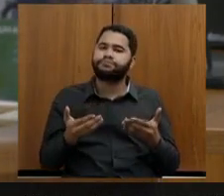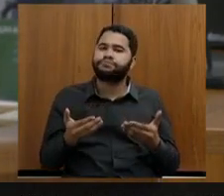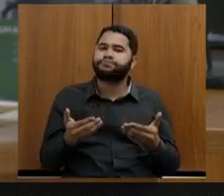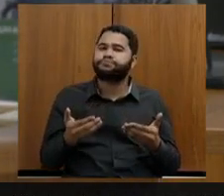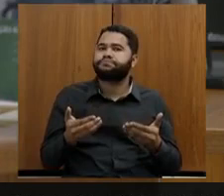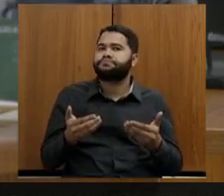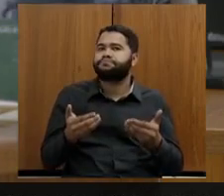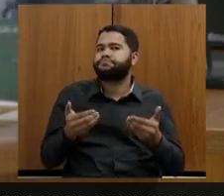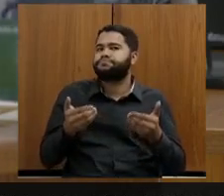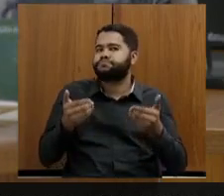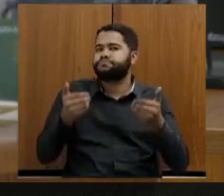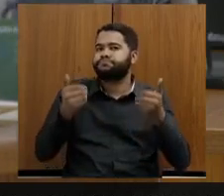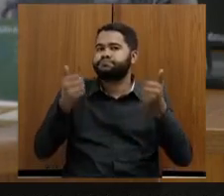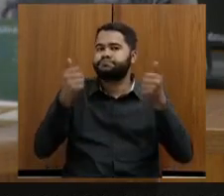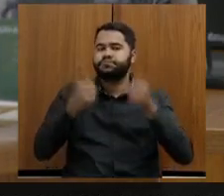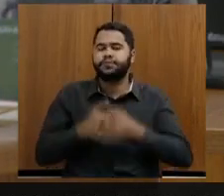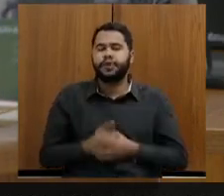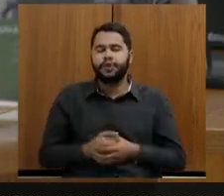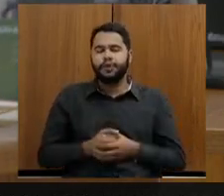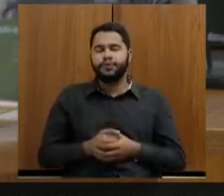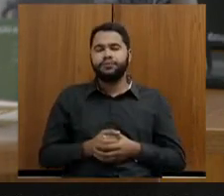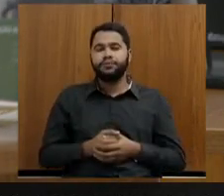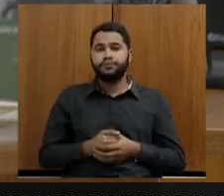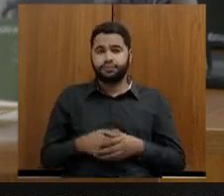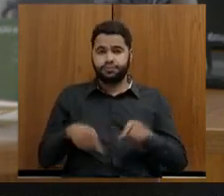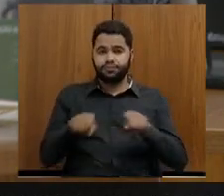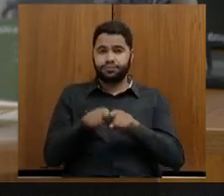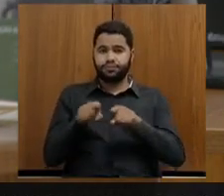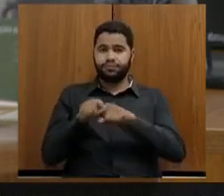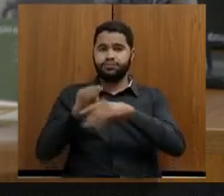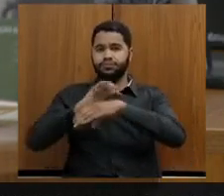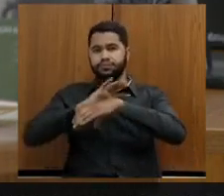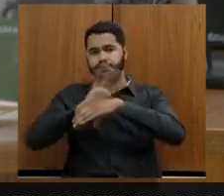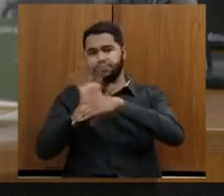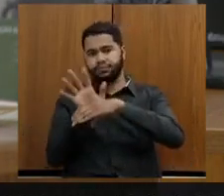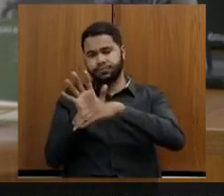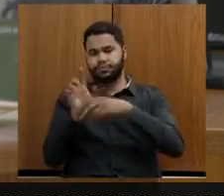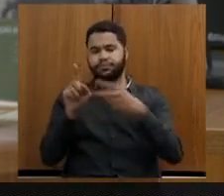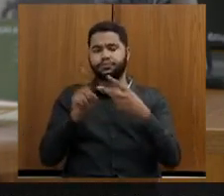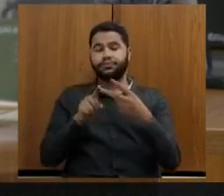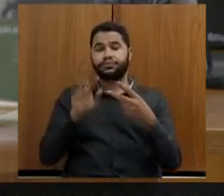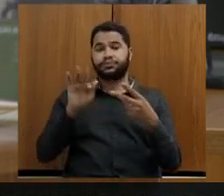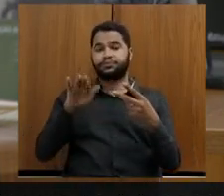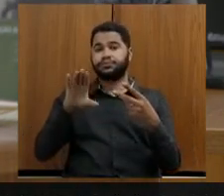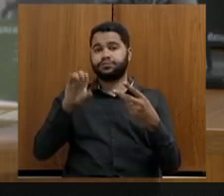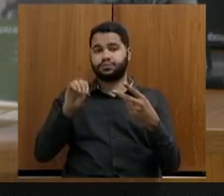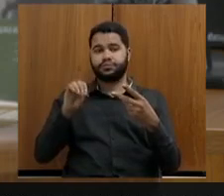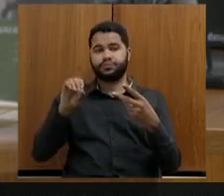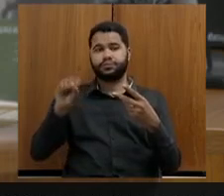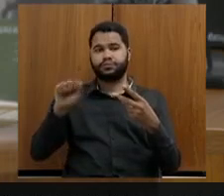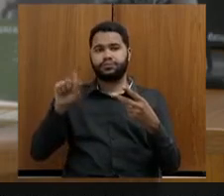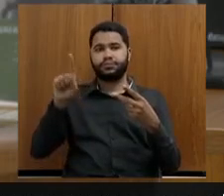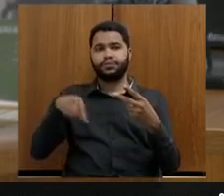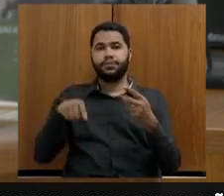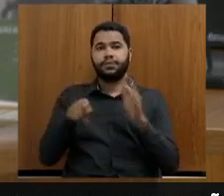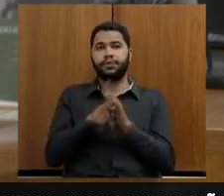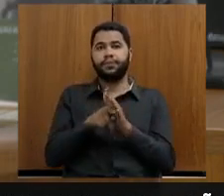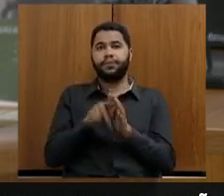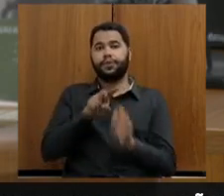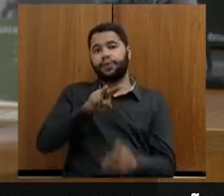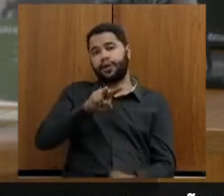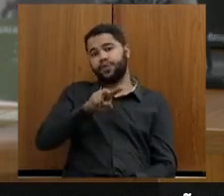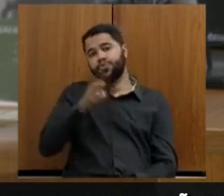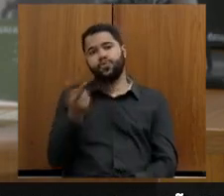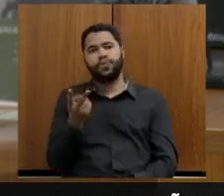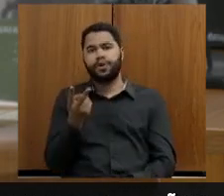é chegue mais rápido entre Montes Claros e Francisco Sá uma luta nossa também né de duplicação mas